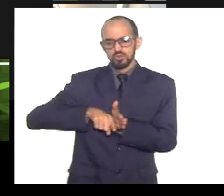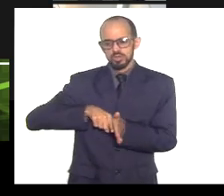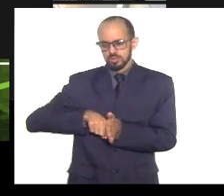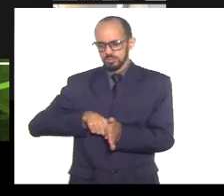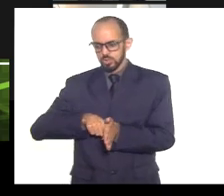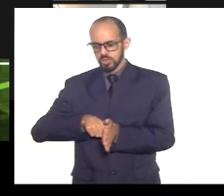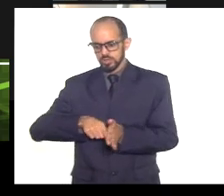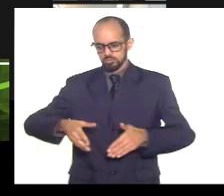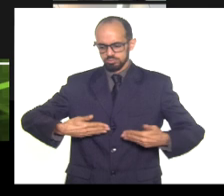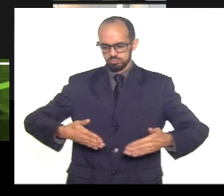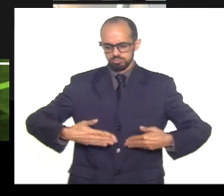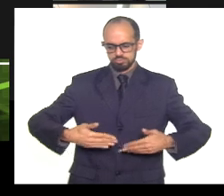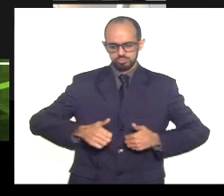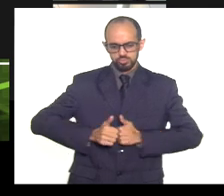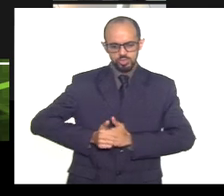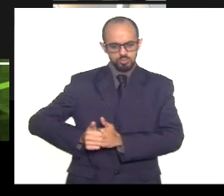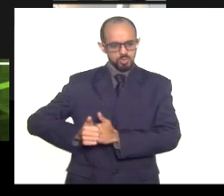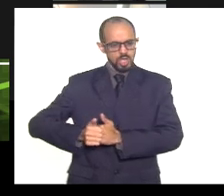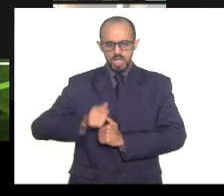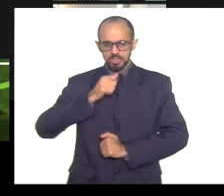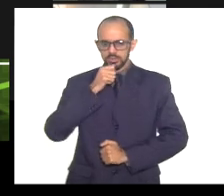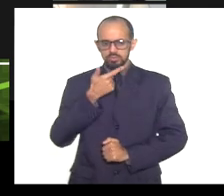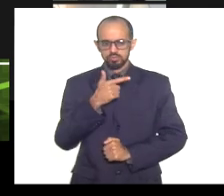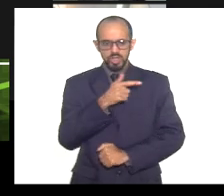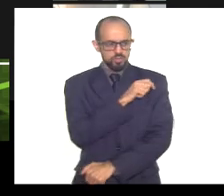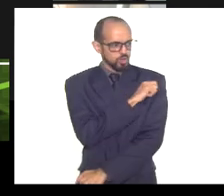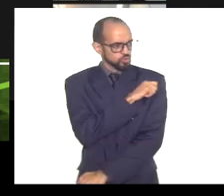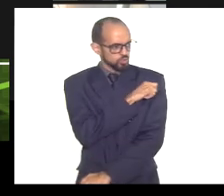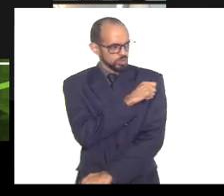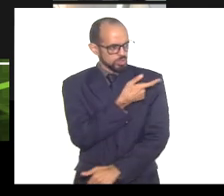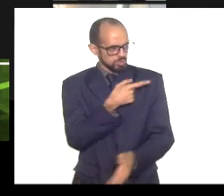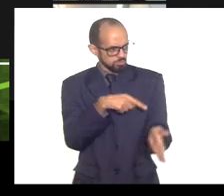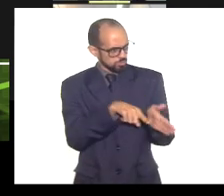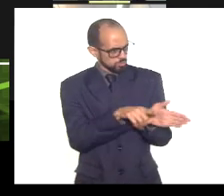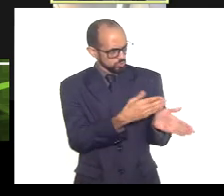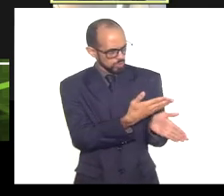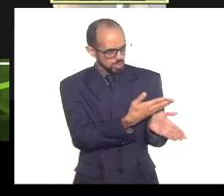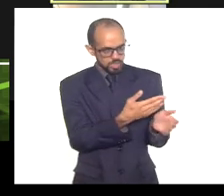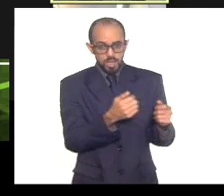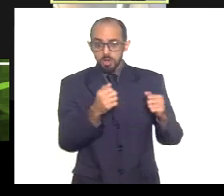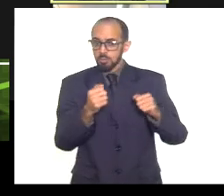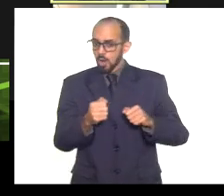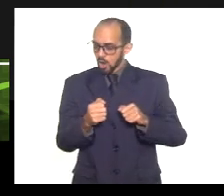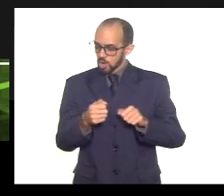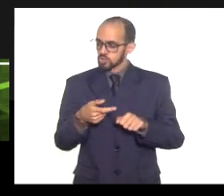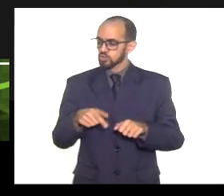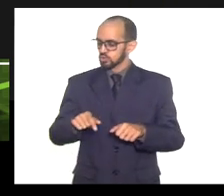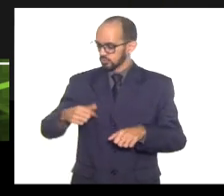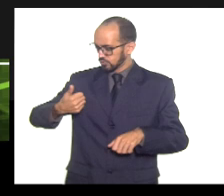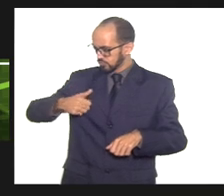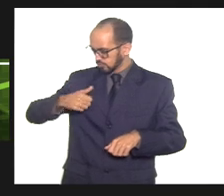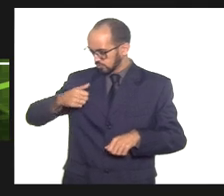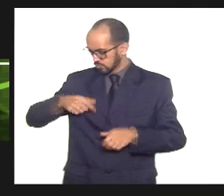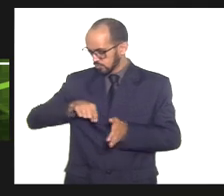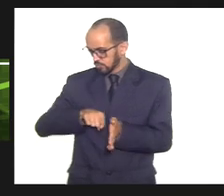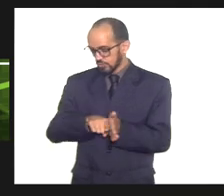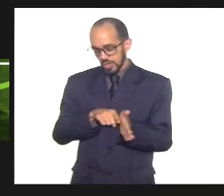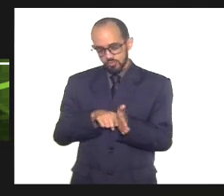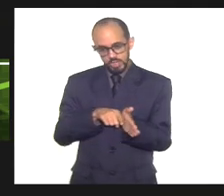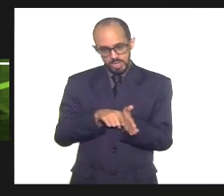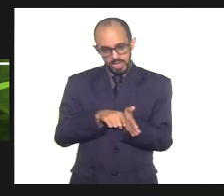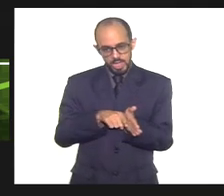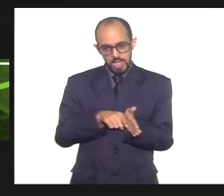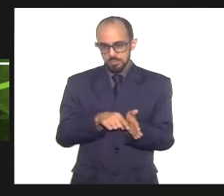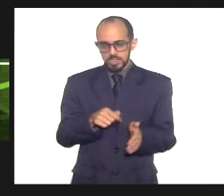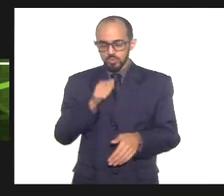de acompanhamento também não sofreram nenhuma auditoria? Eu posso verificar o histórico de auditorias em ativos exploratórios, eu não